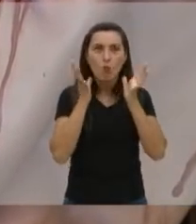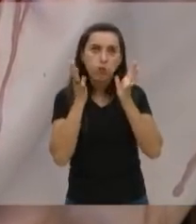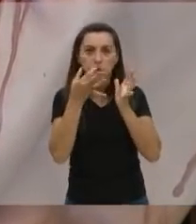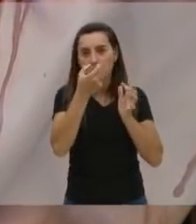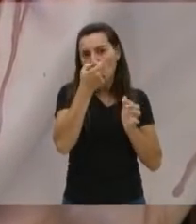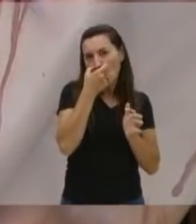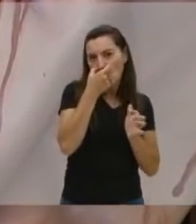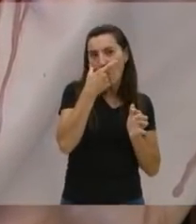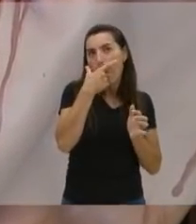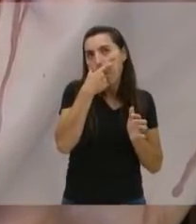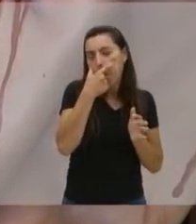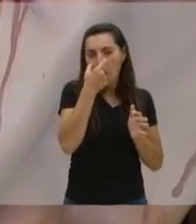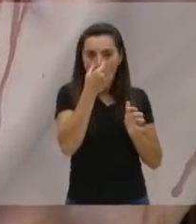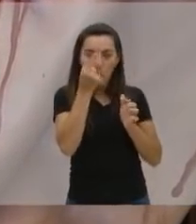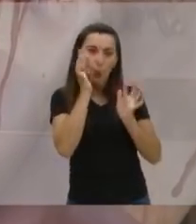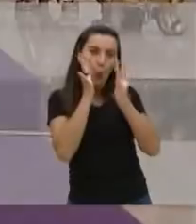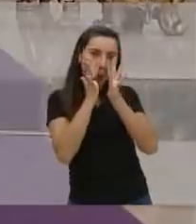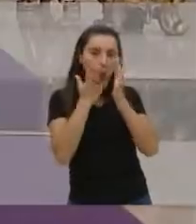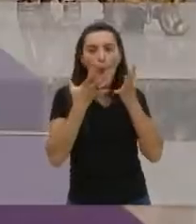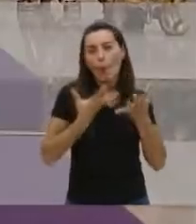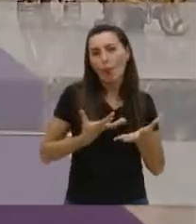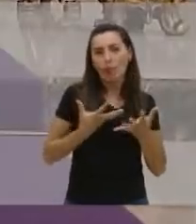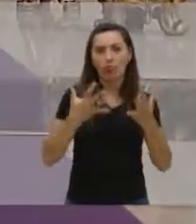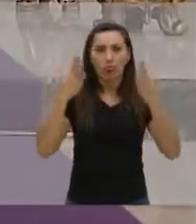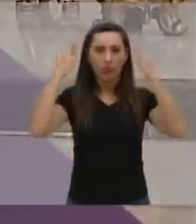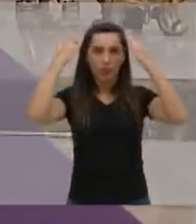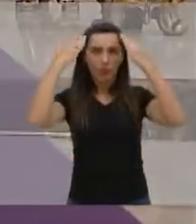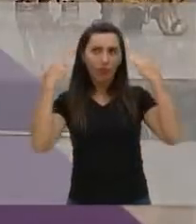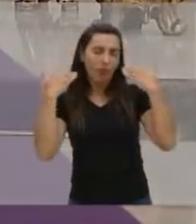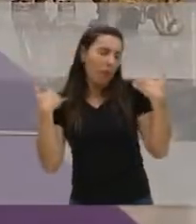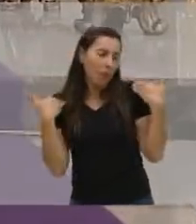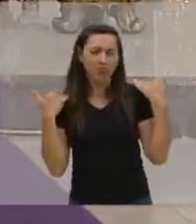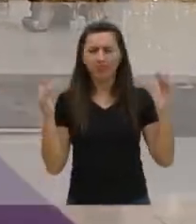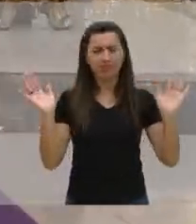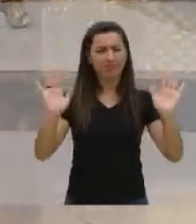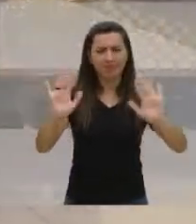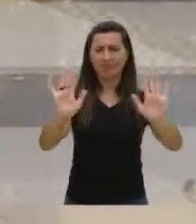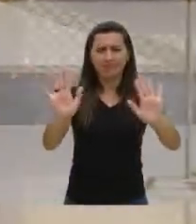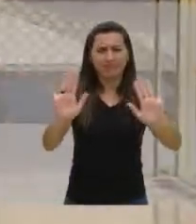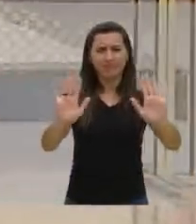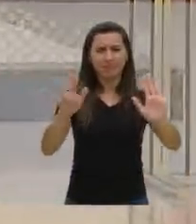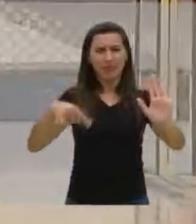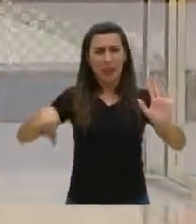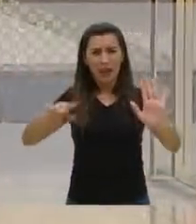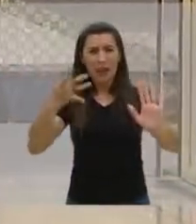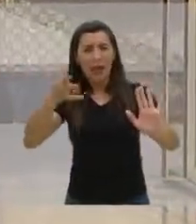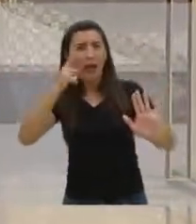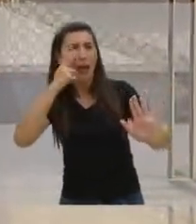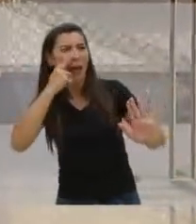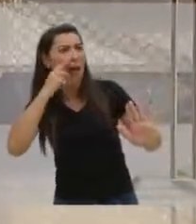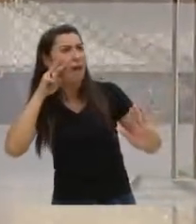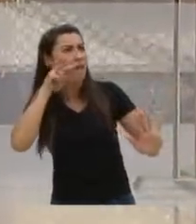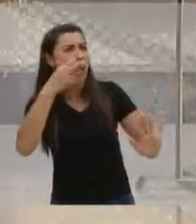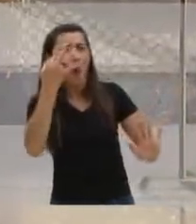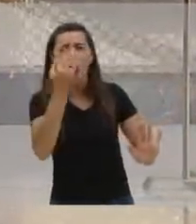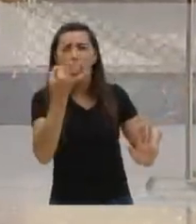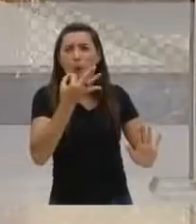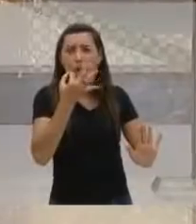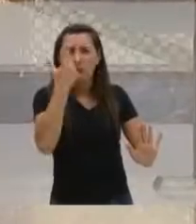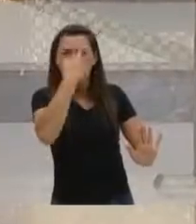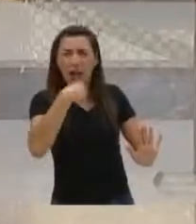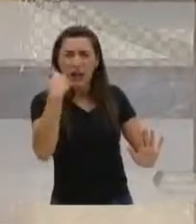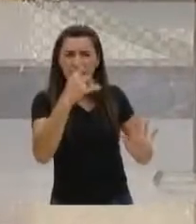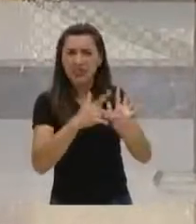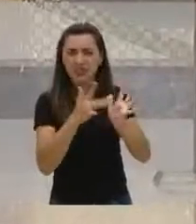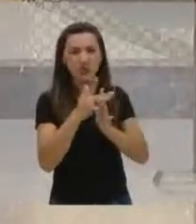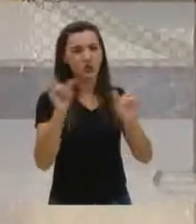era maior, se o nariz é pior, se a barba era grande, se o cabelo era grande. Não é isso que eles foram ver. Eles foram ver para